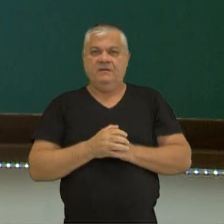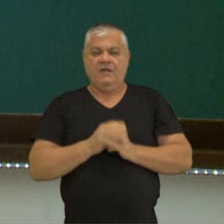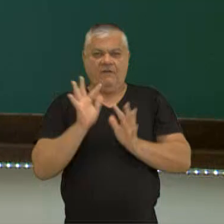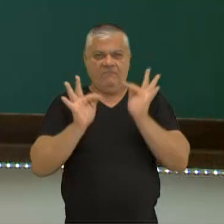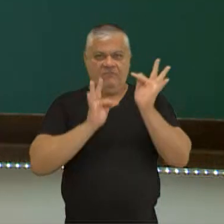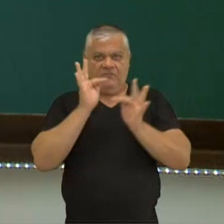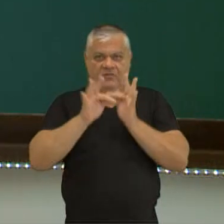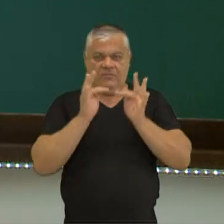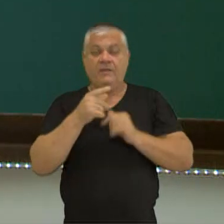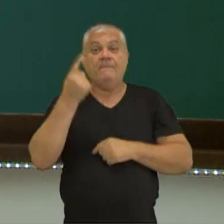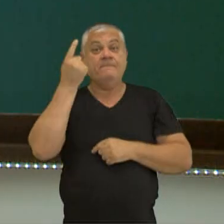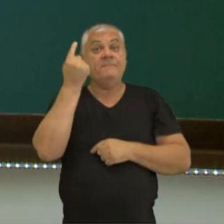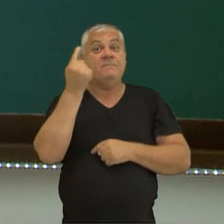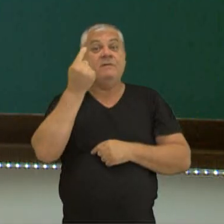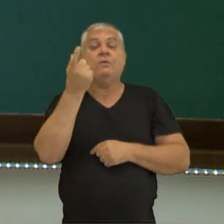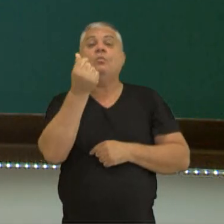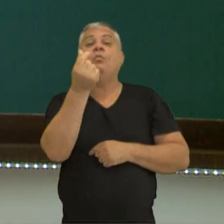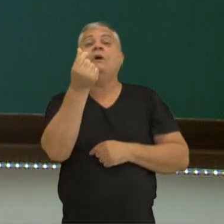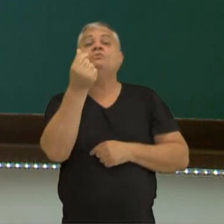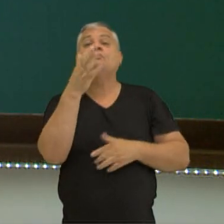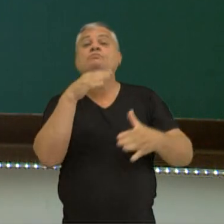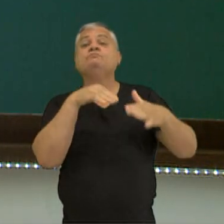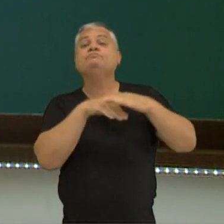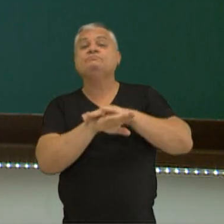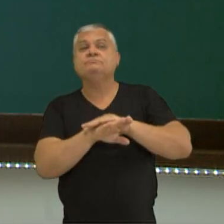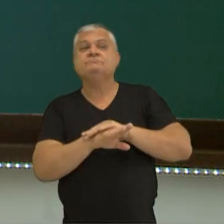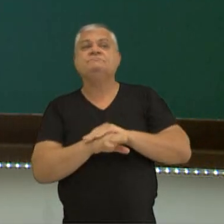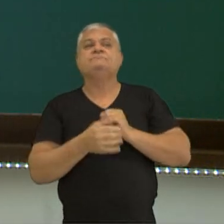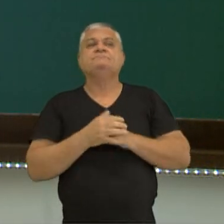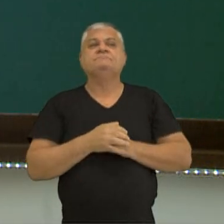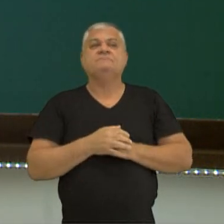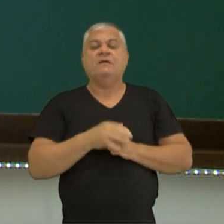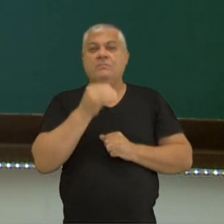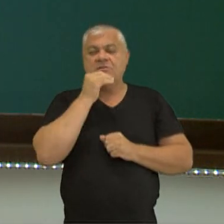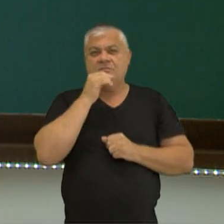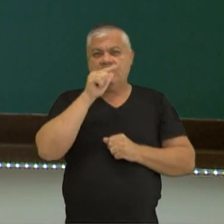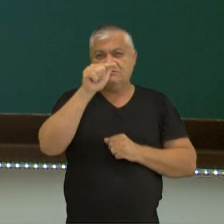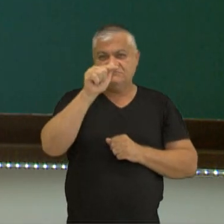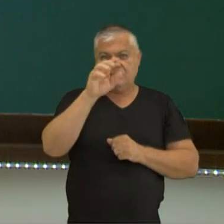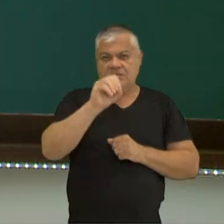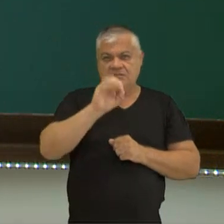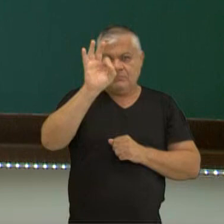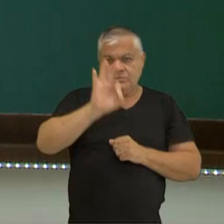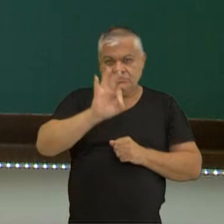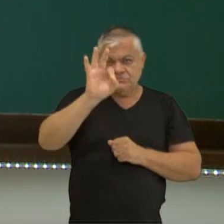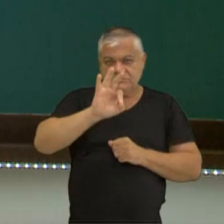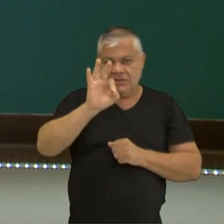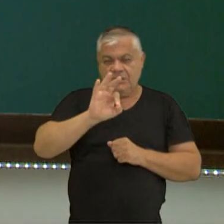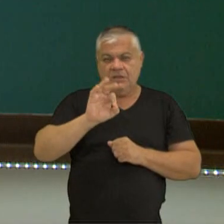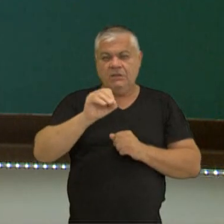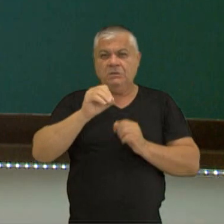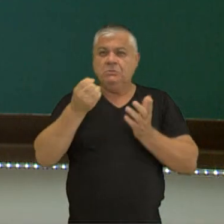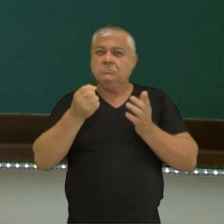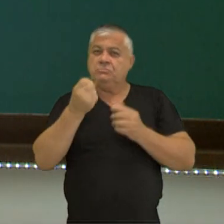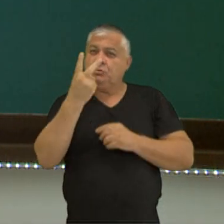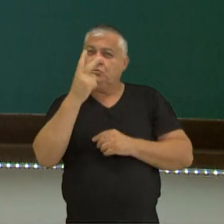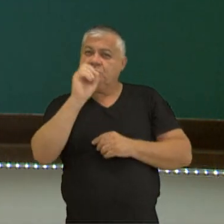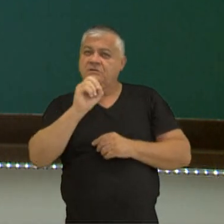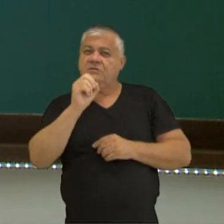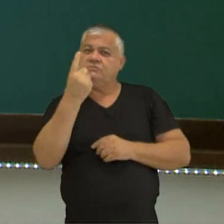Primeira coisa, a gente tem que saber qual é a taxa que ele vai ter. 70% de 2%, que eu já